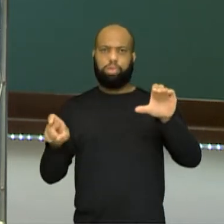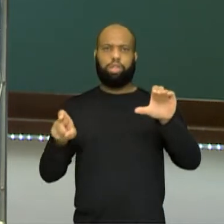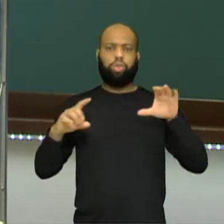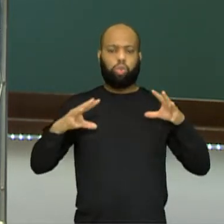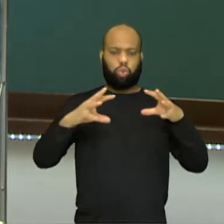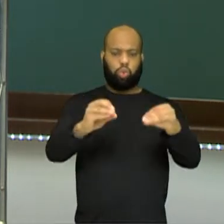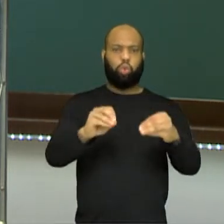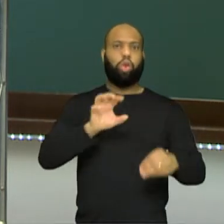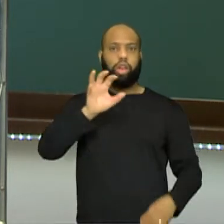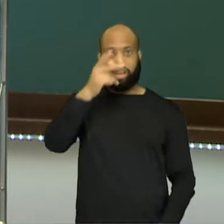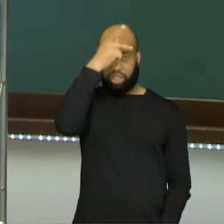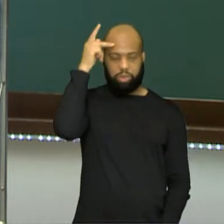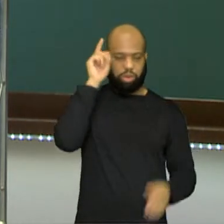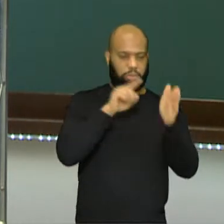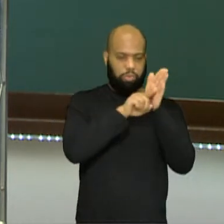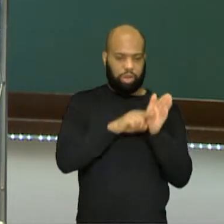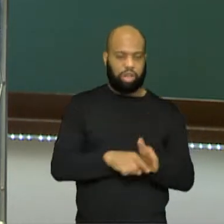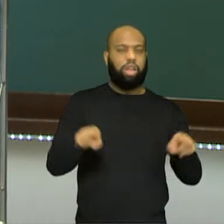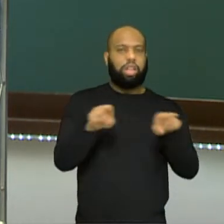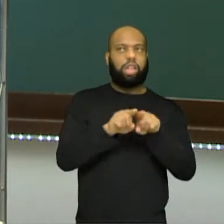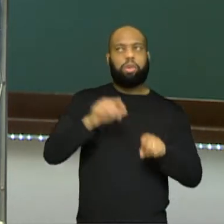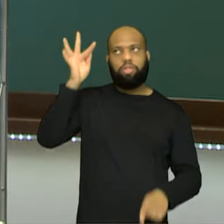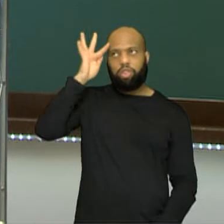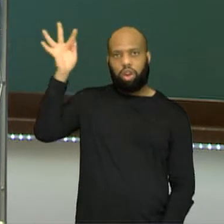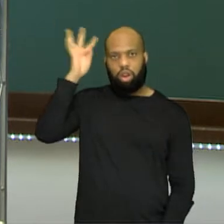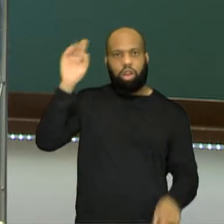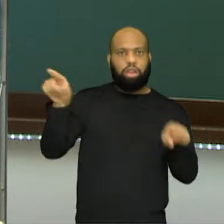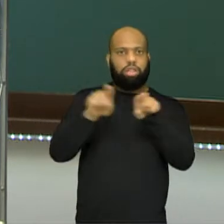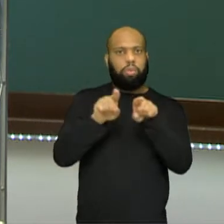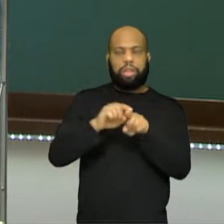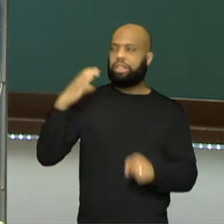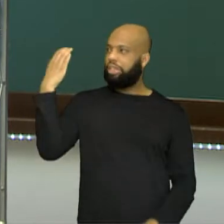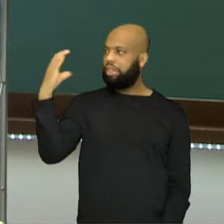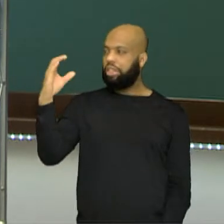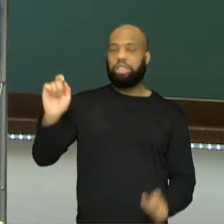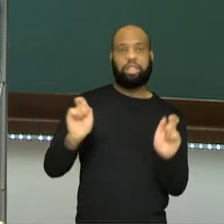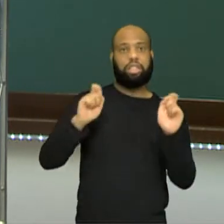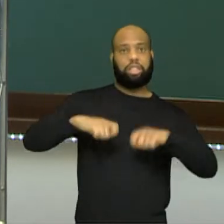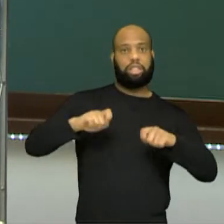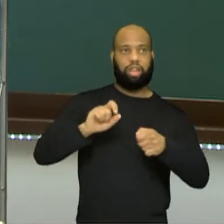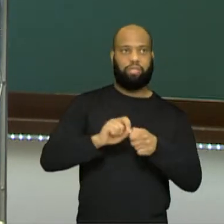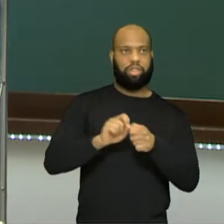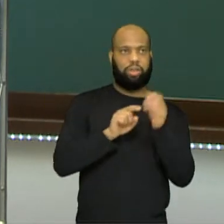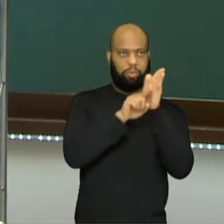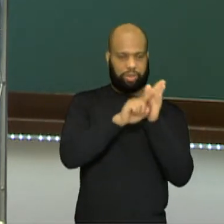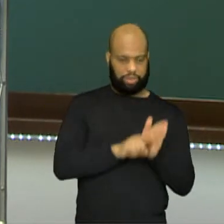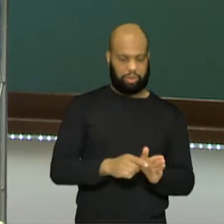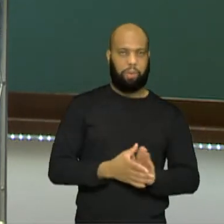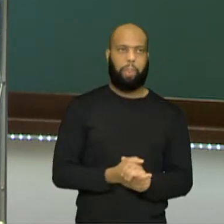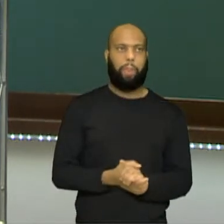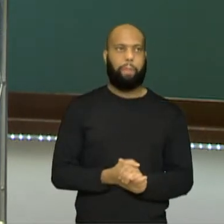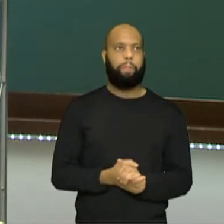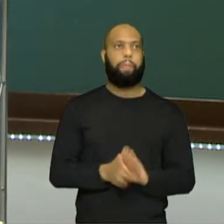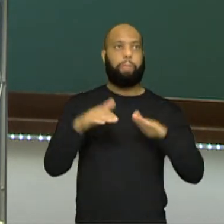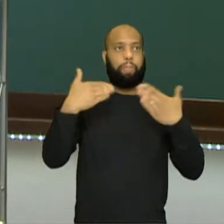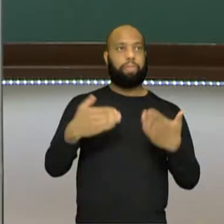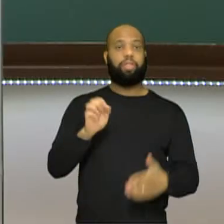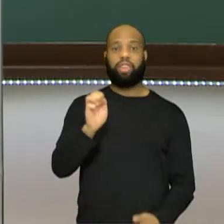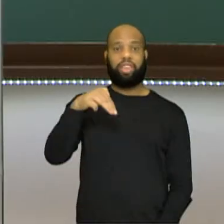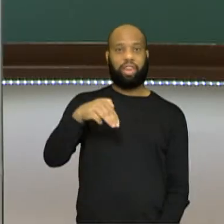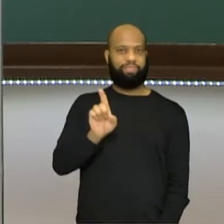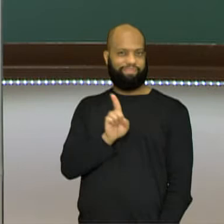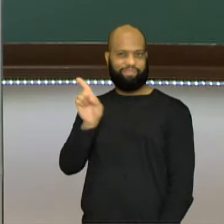esse pesquisador, filósofo, cientista possa realizar suas pesquisas de forma autônoma. Então, um deles